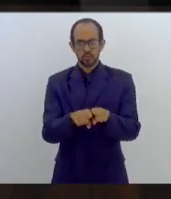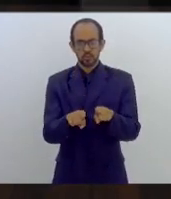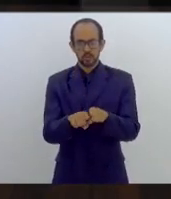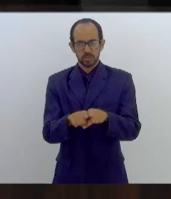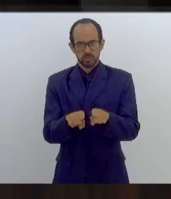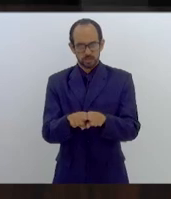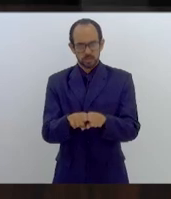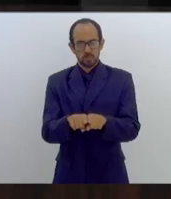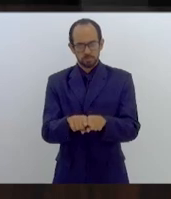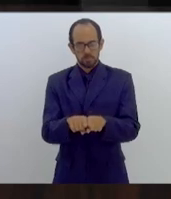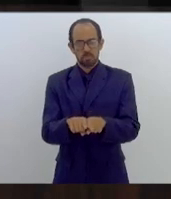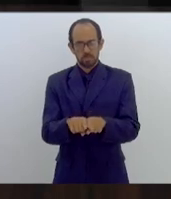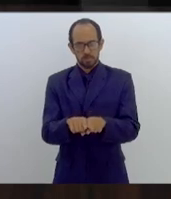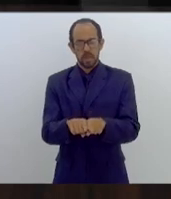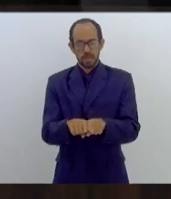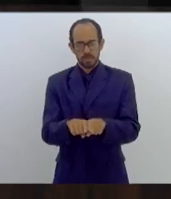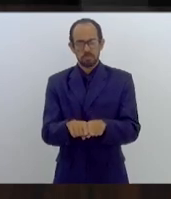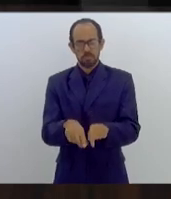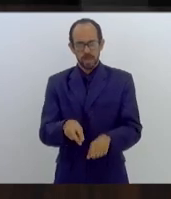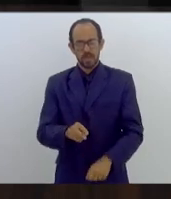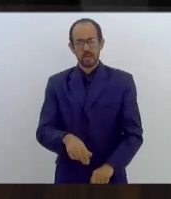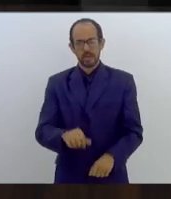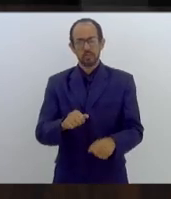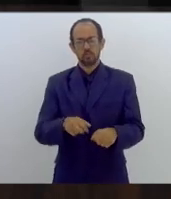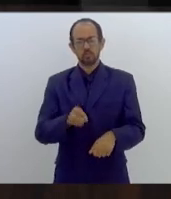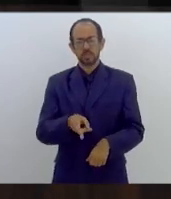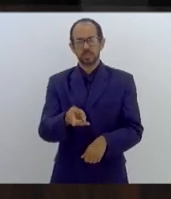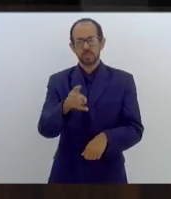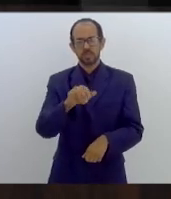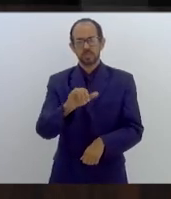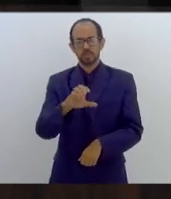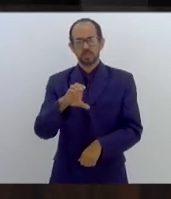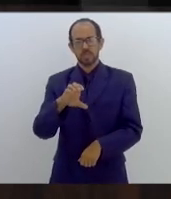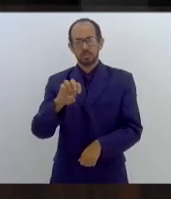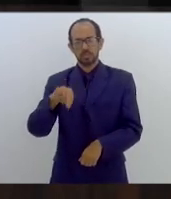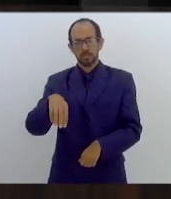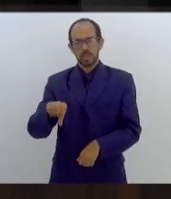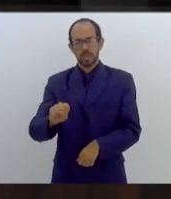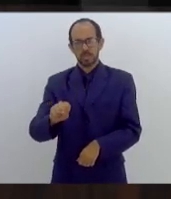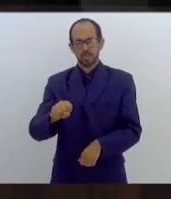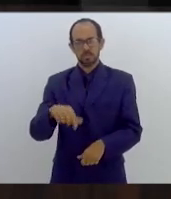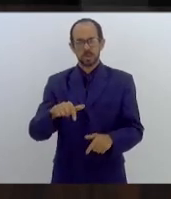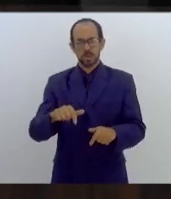preceito fundamental sobre a fixação de ICMS referente a operações